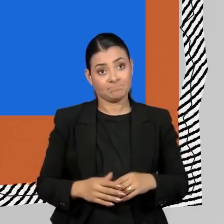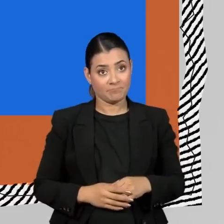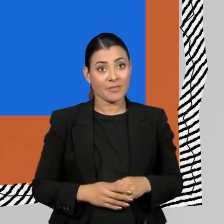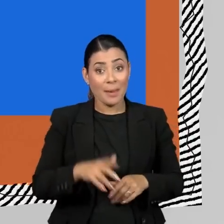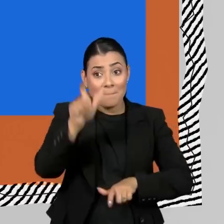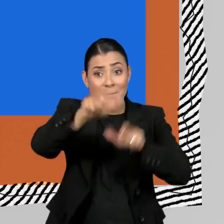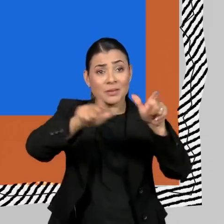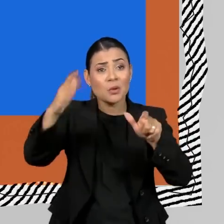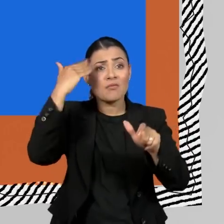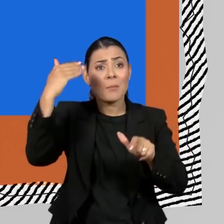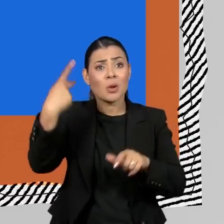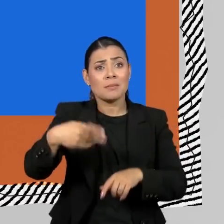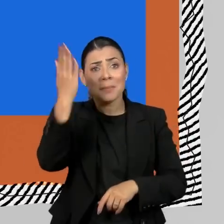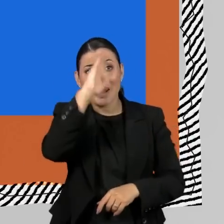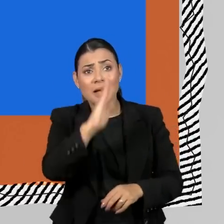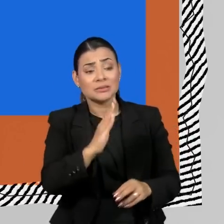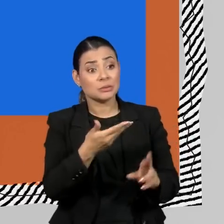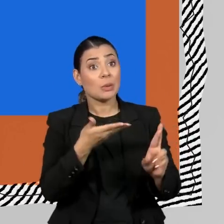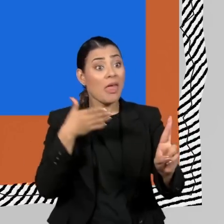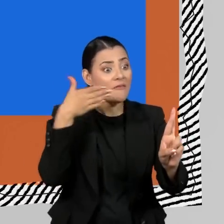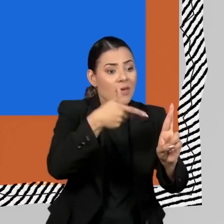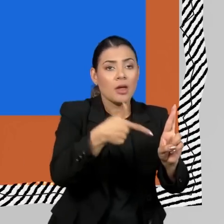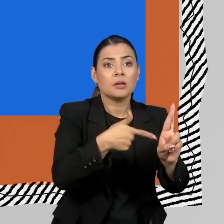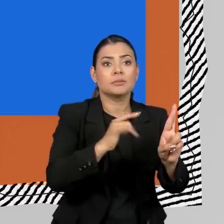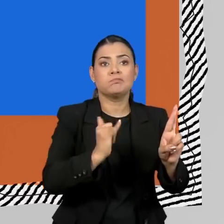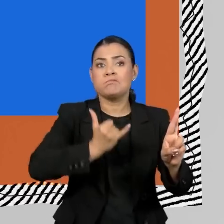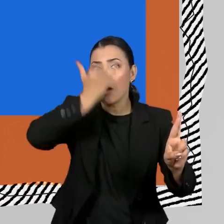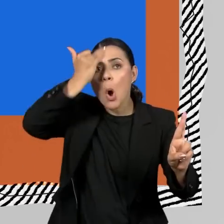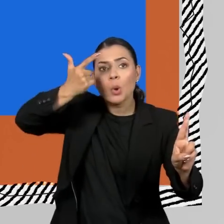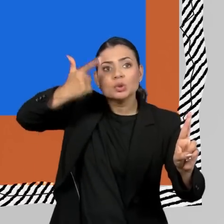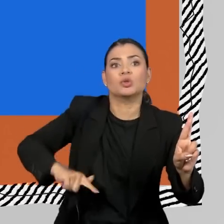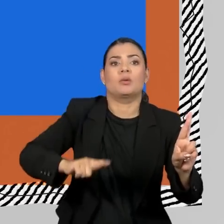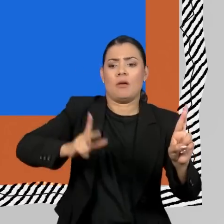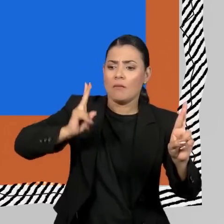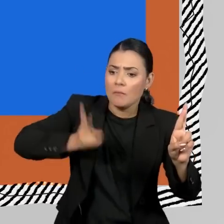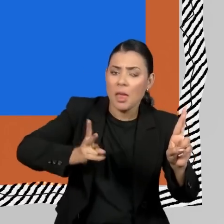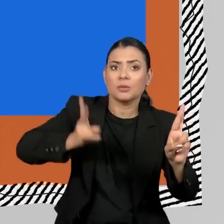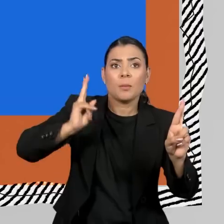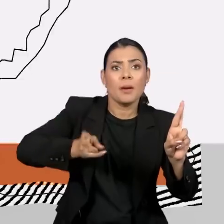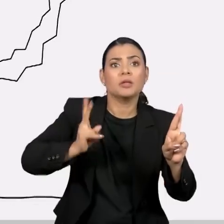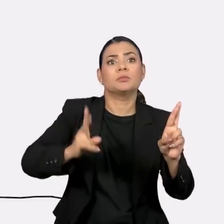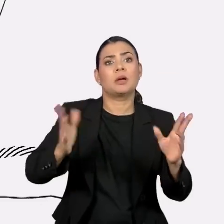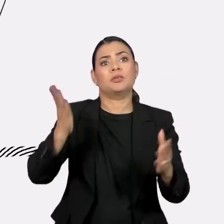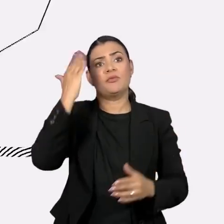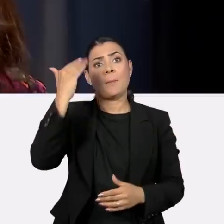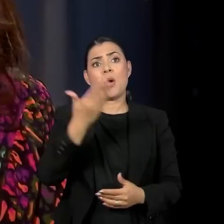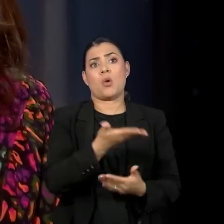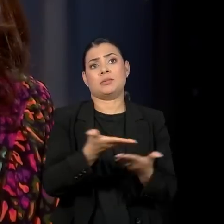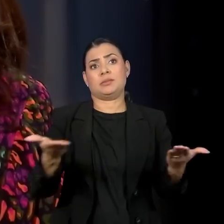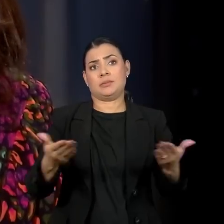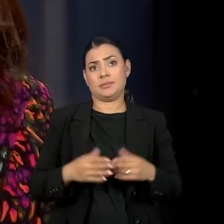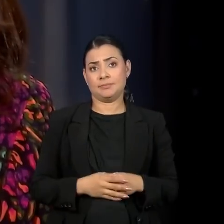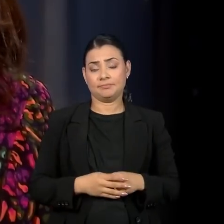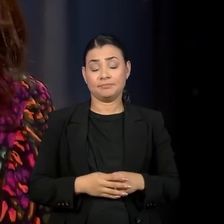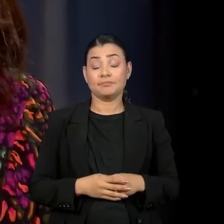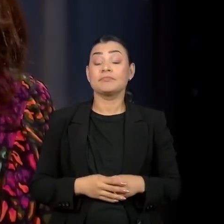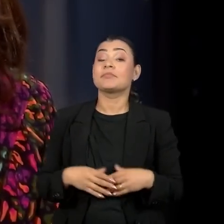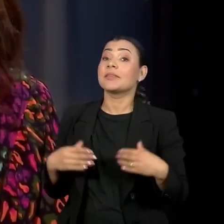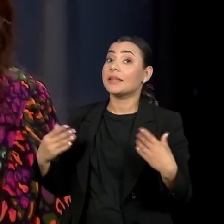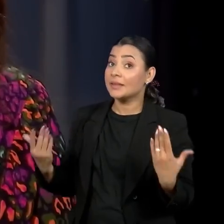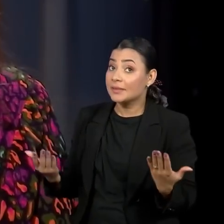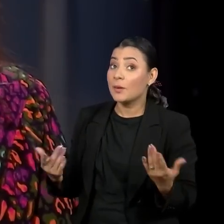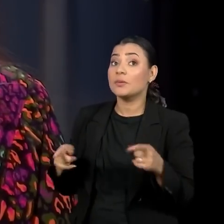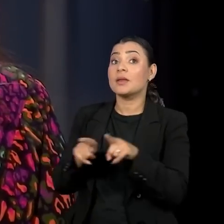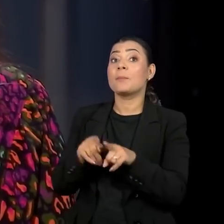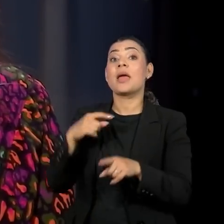ídolos brasileiros que cometeram a mesma cena, né? Uhum. Que não é legal. A parte da defesa, né, do